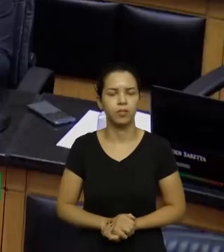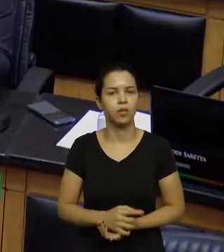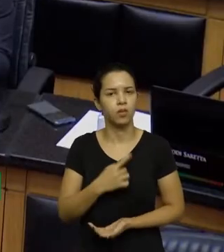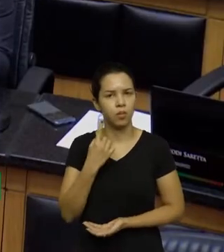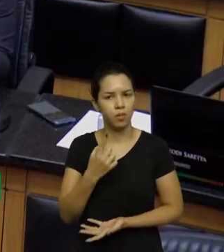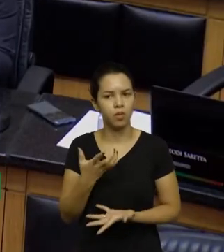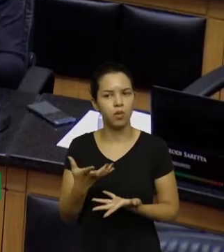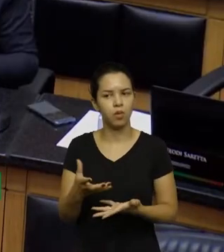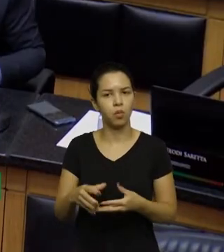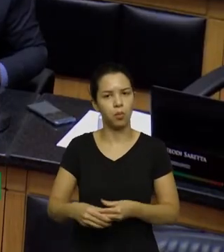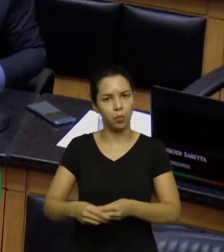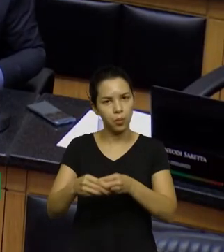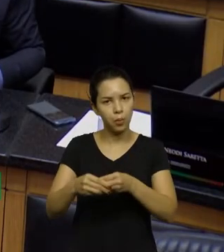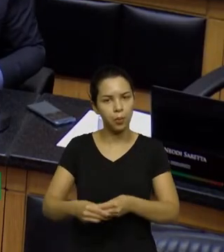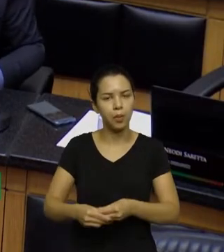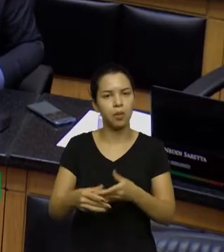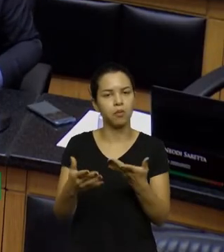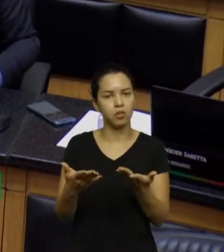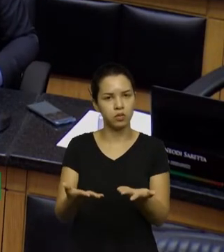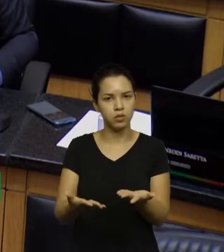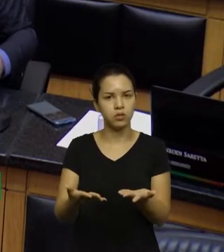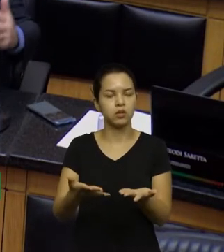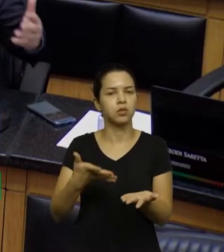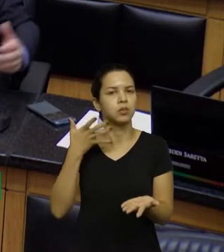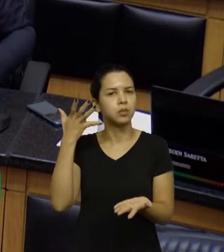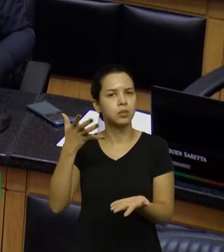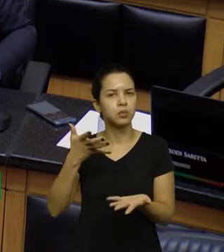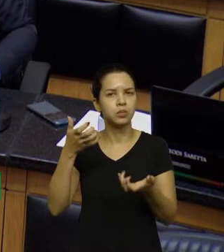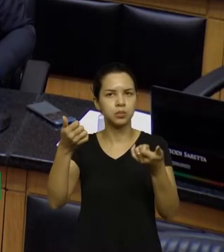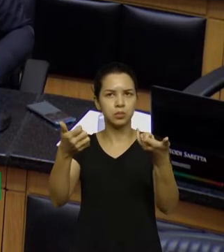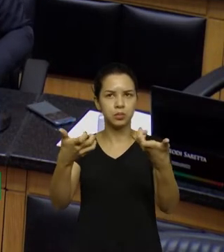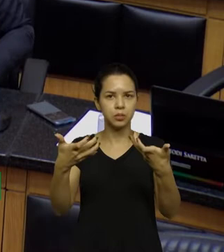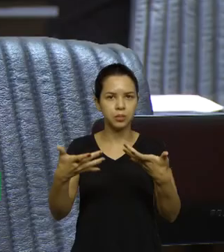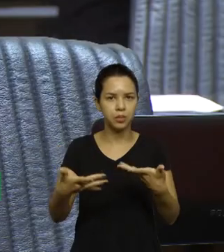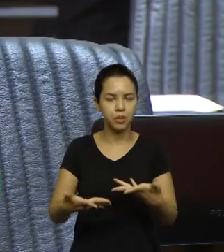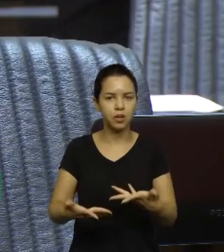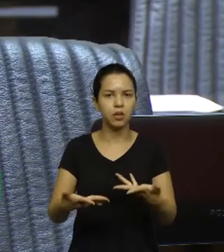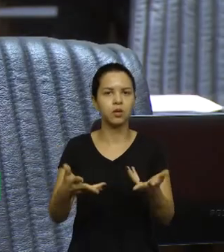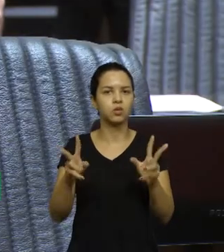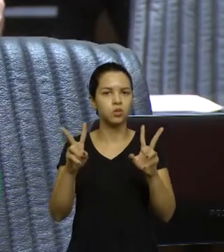pelo pronunciamento, pela relevância do assunto, falando sobre as rodovias estaduais,